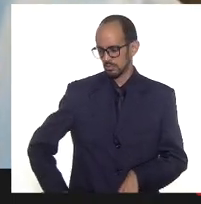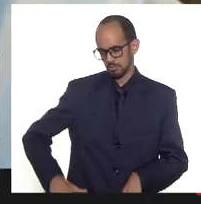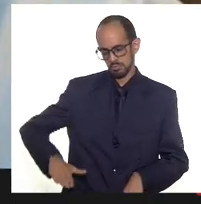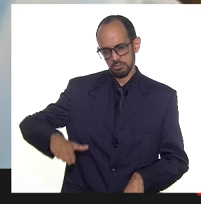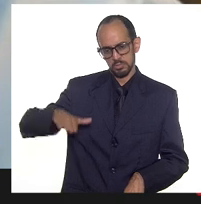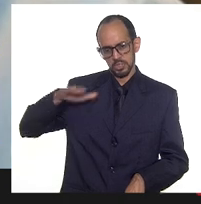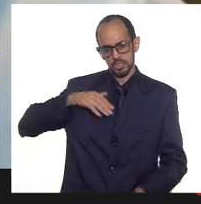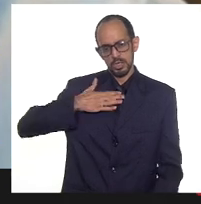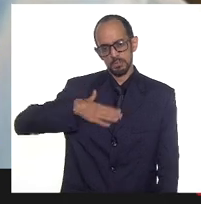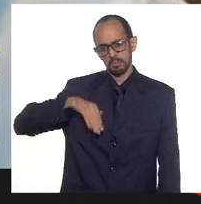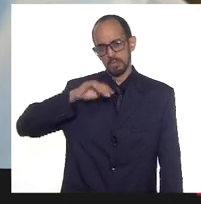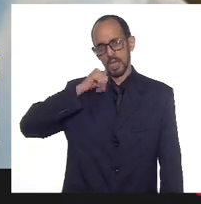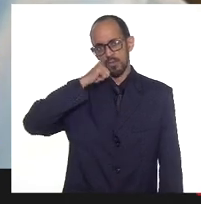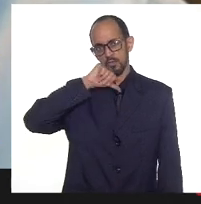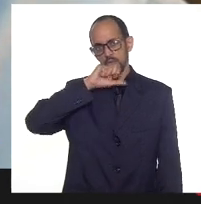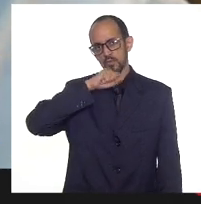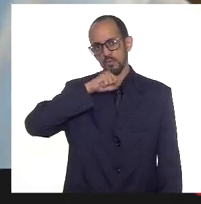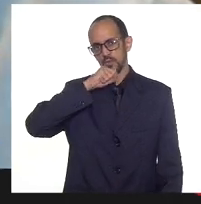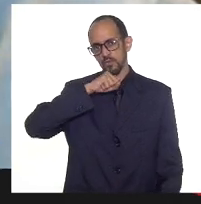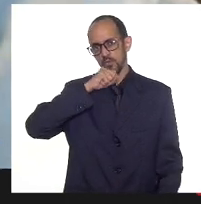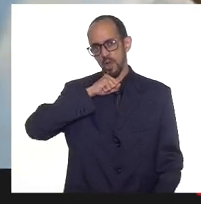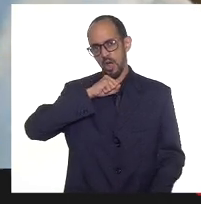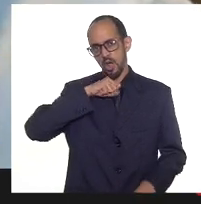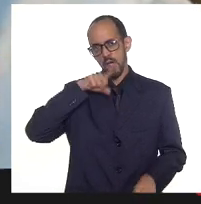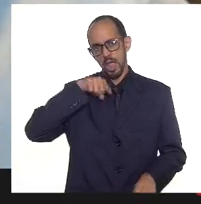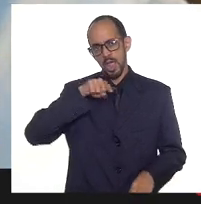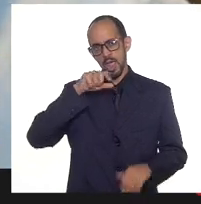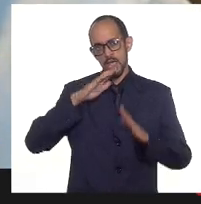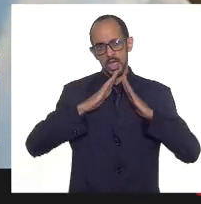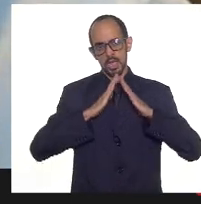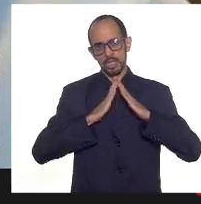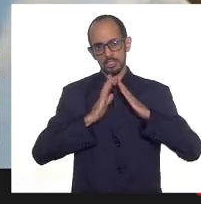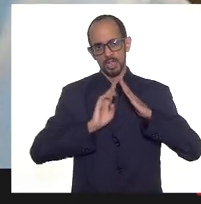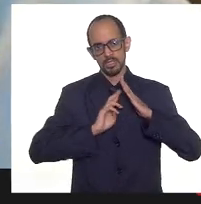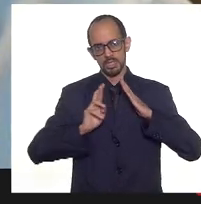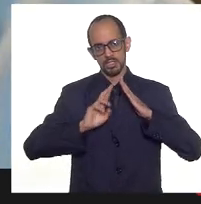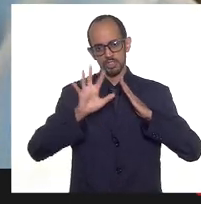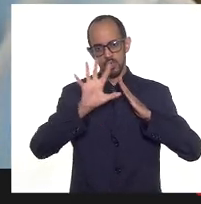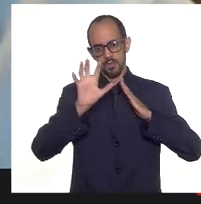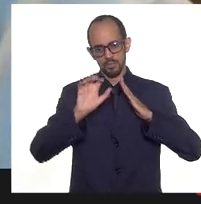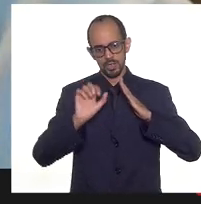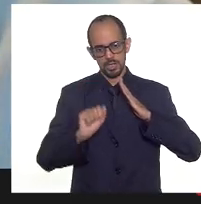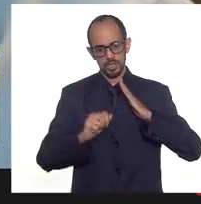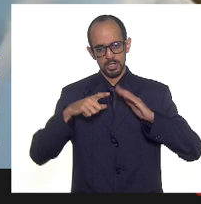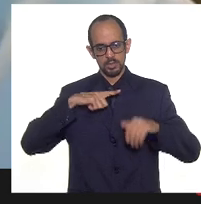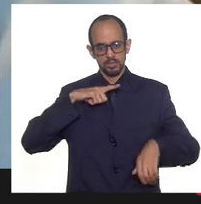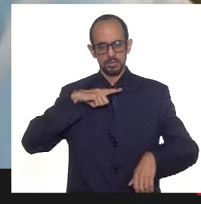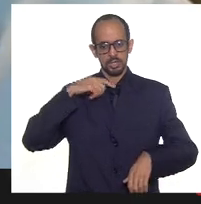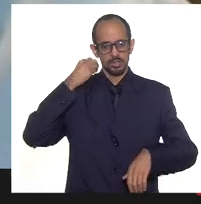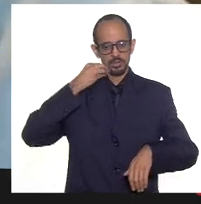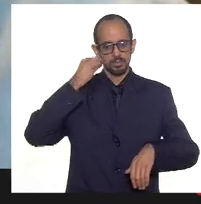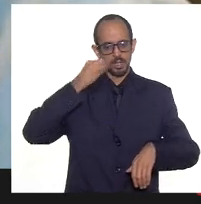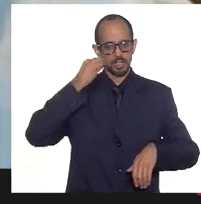de terreiro. Então, a gente tem uma experiência muito grande. Eu devo ter conhecido, não sei, mas nos